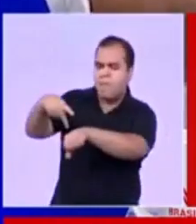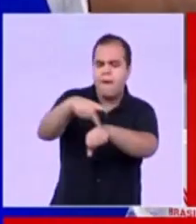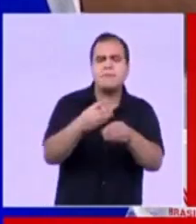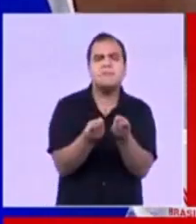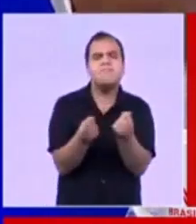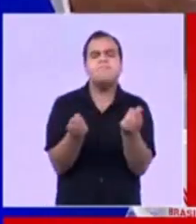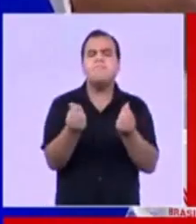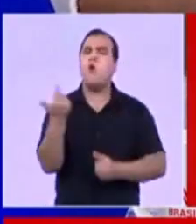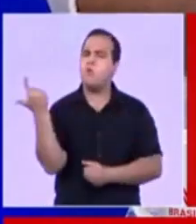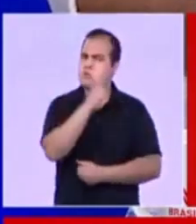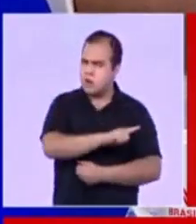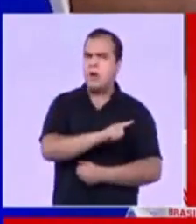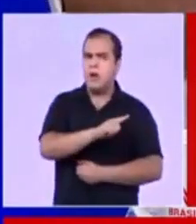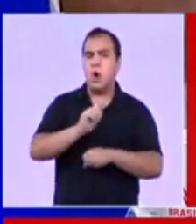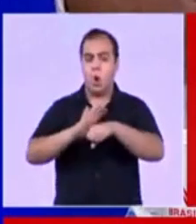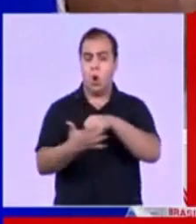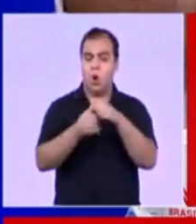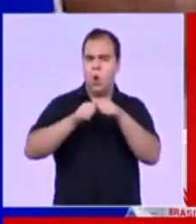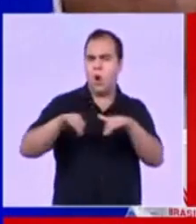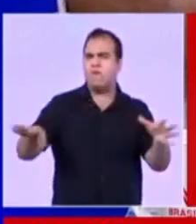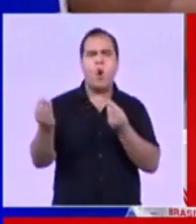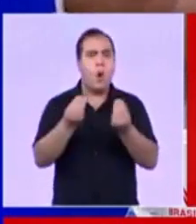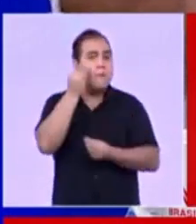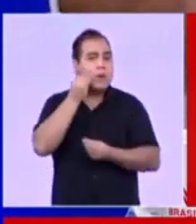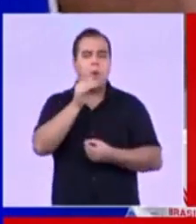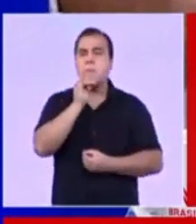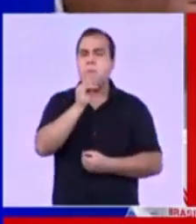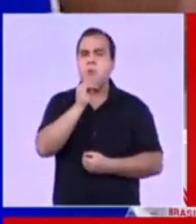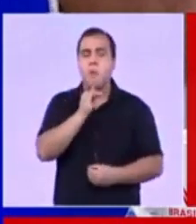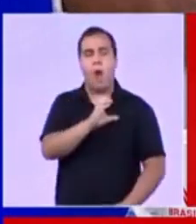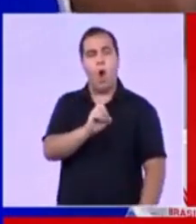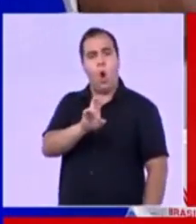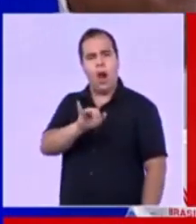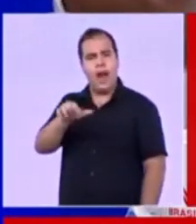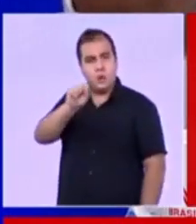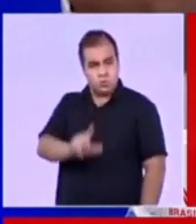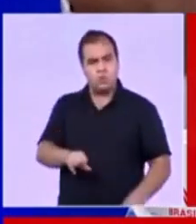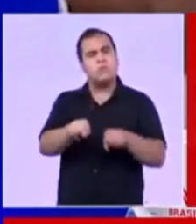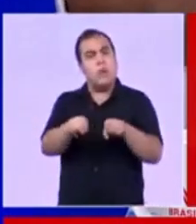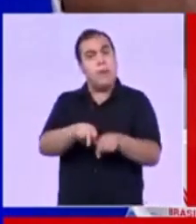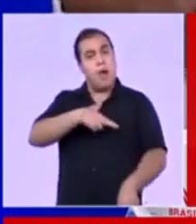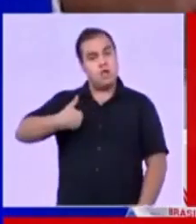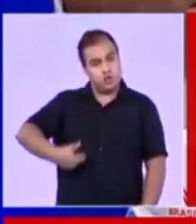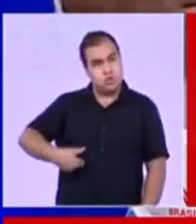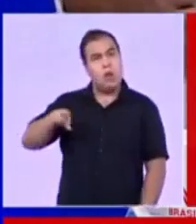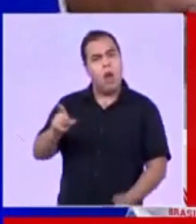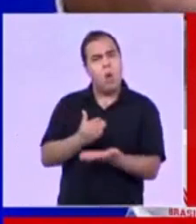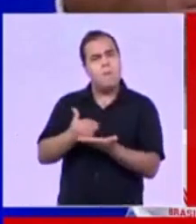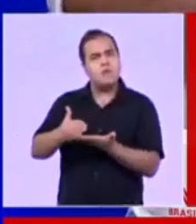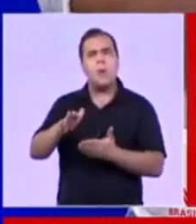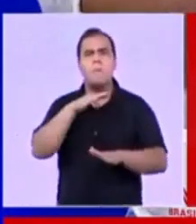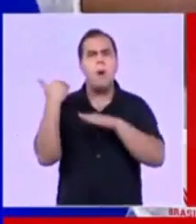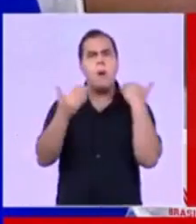lidaram com a pandemia do coronavírus você pega a Coreia do Sul ou mesmo a China onde surgiu a pandemia teve